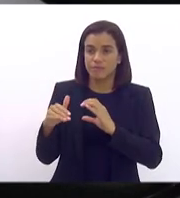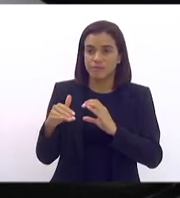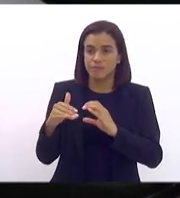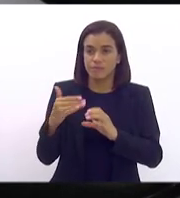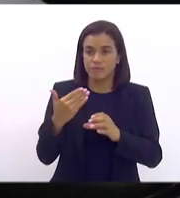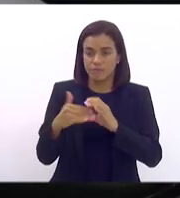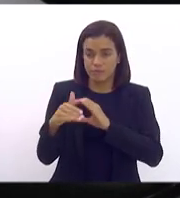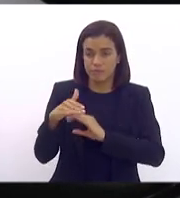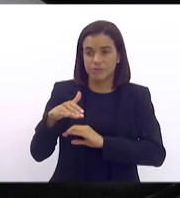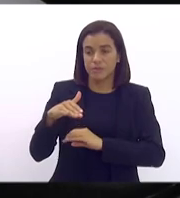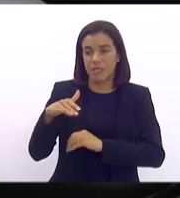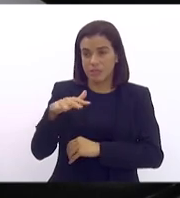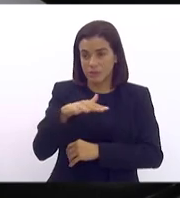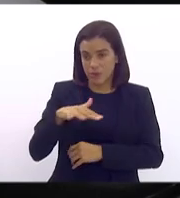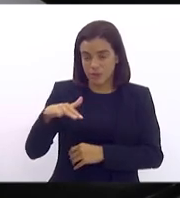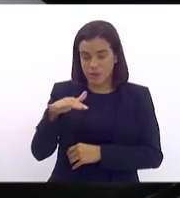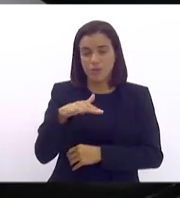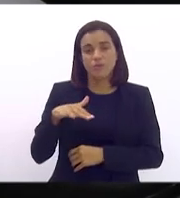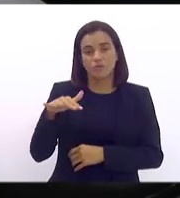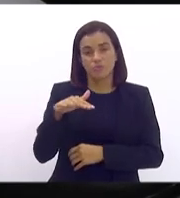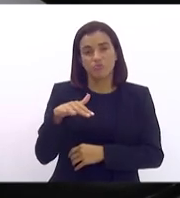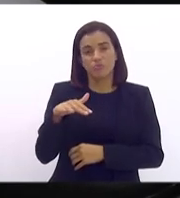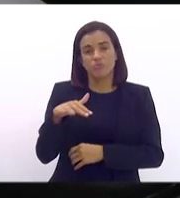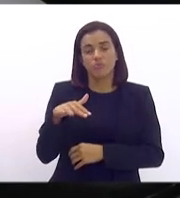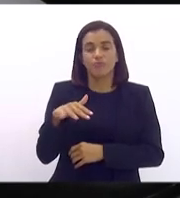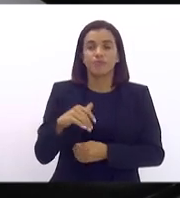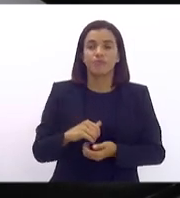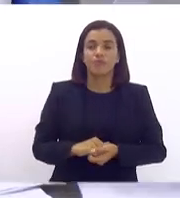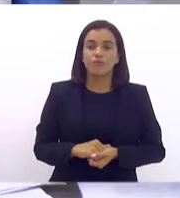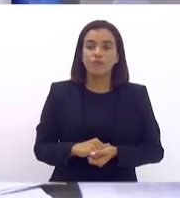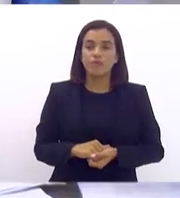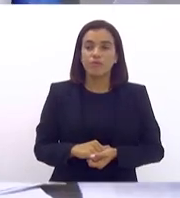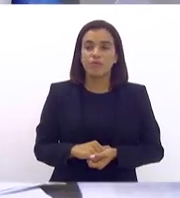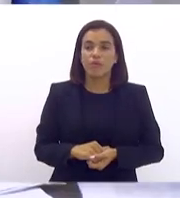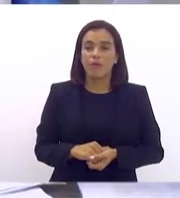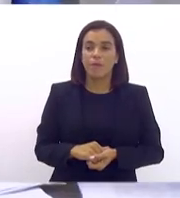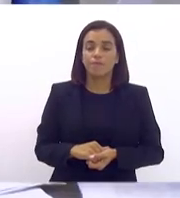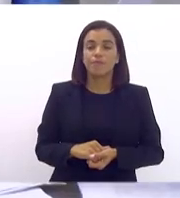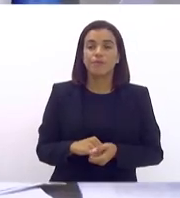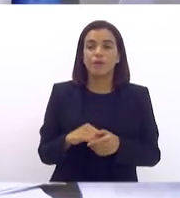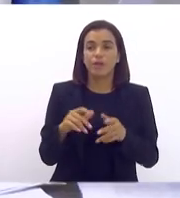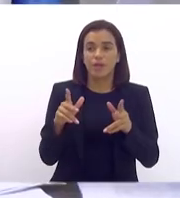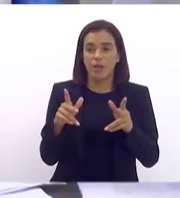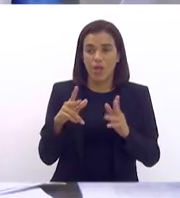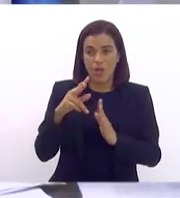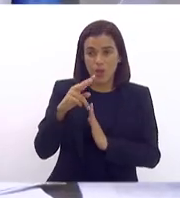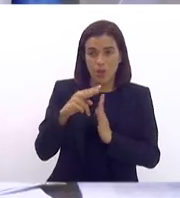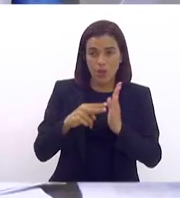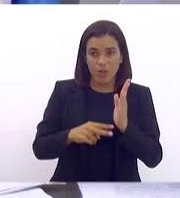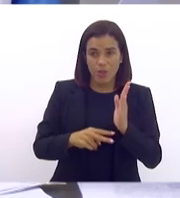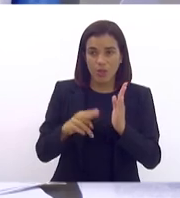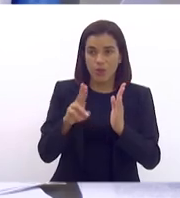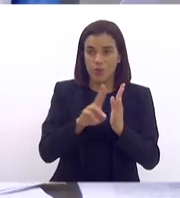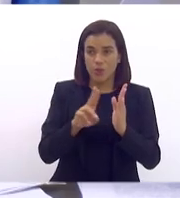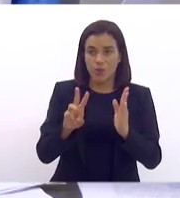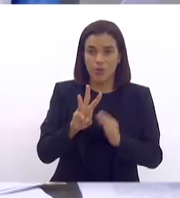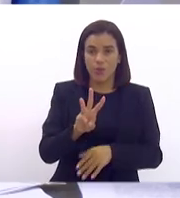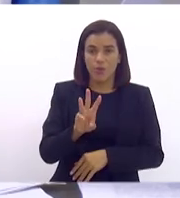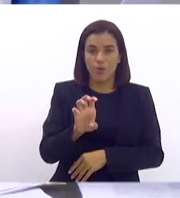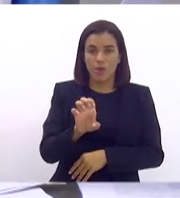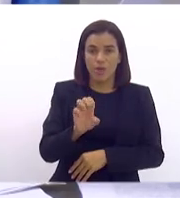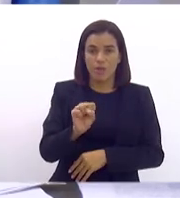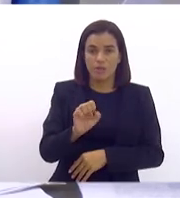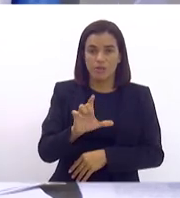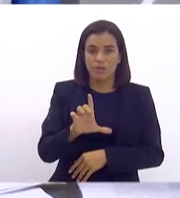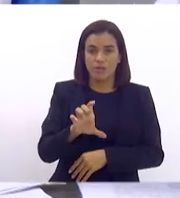do caso, conforme a senhora colocou. Da mesma maneira, só porque eu li o nome do senhor Wesley Leal